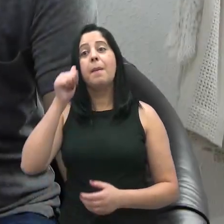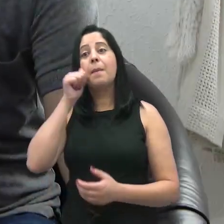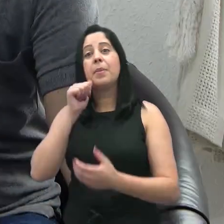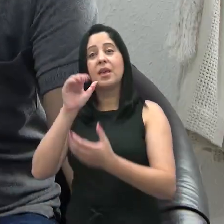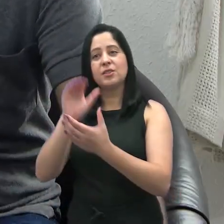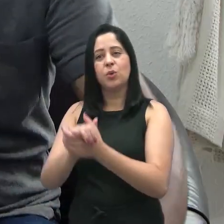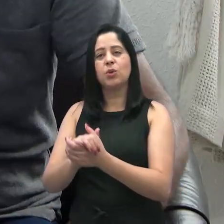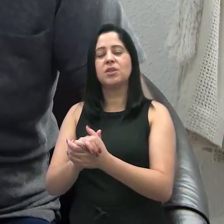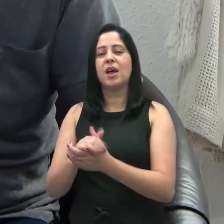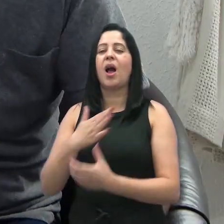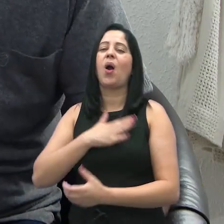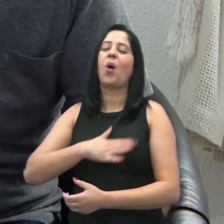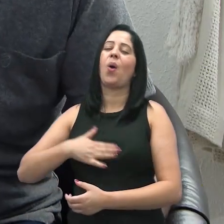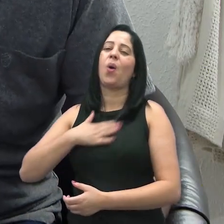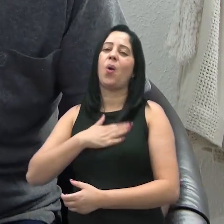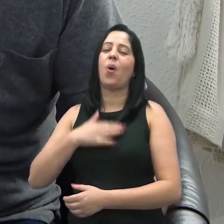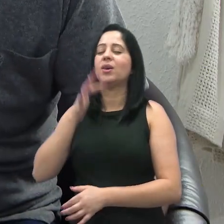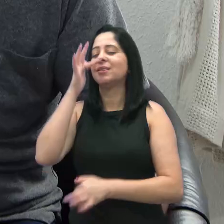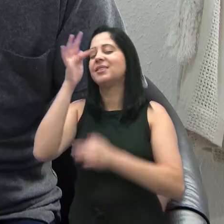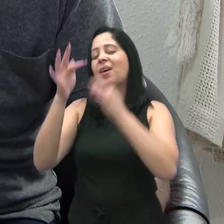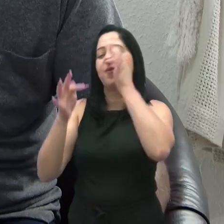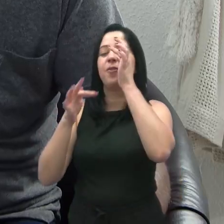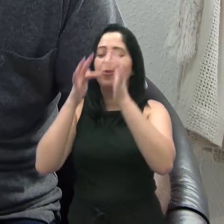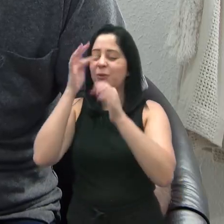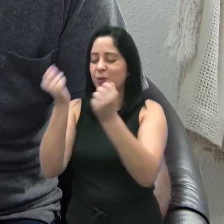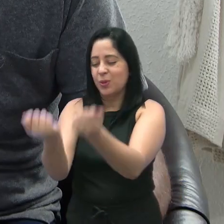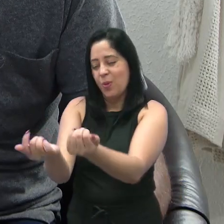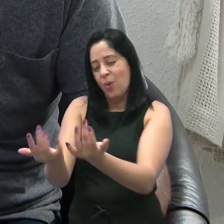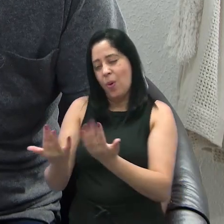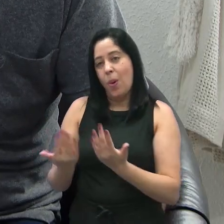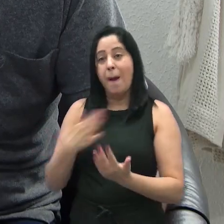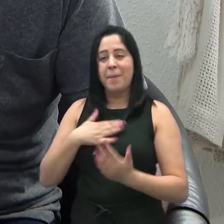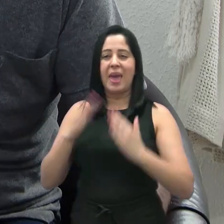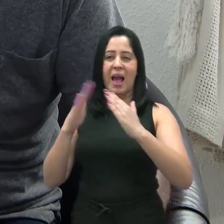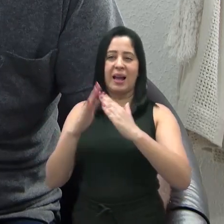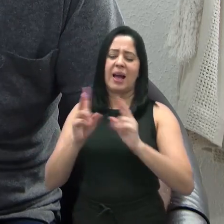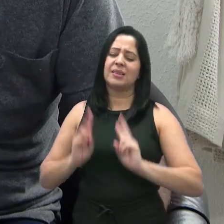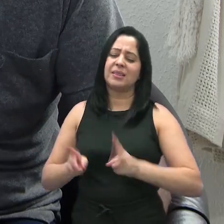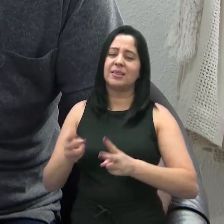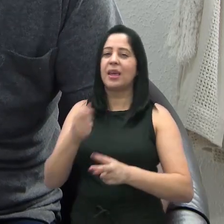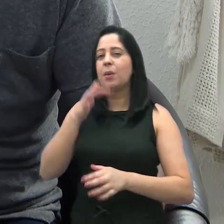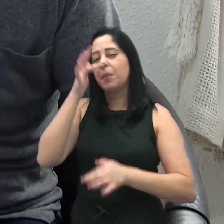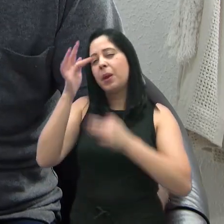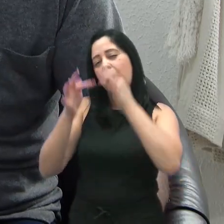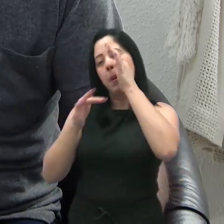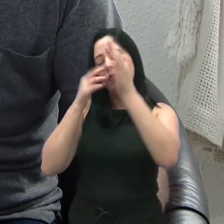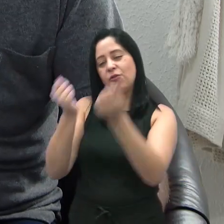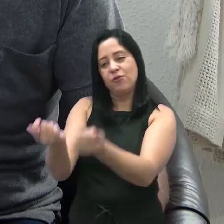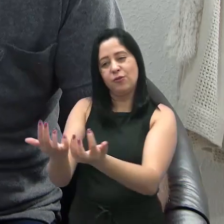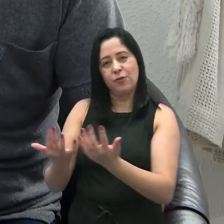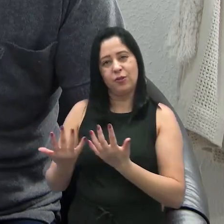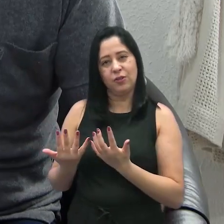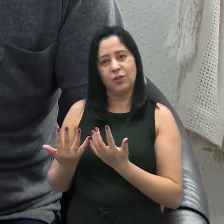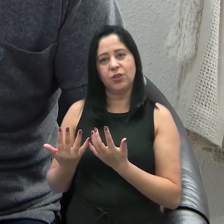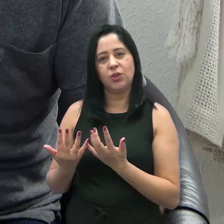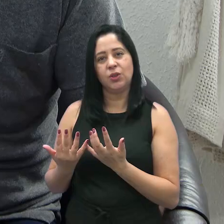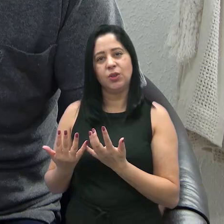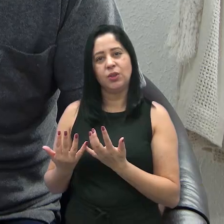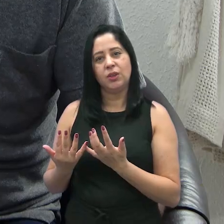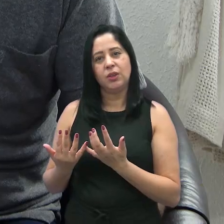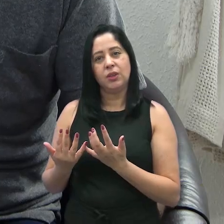Minha esposa sempre gostou de planta, né? Sempre gostou de planta, muito em casa tem muita planta.